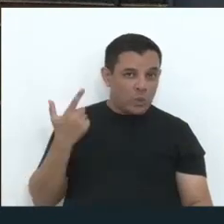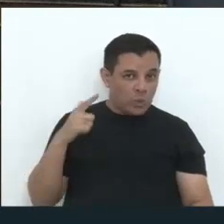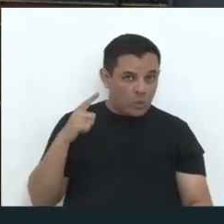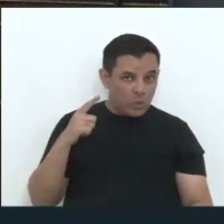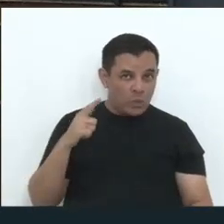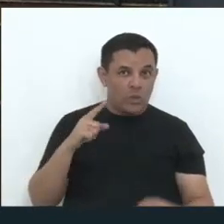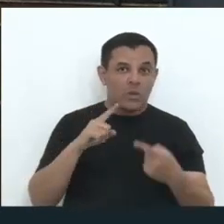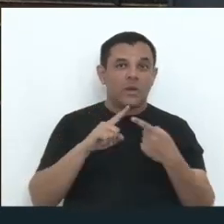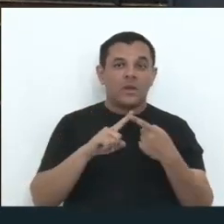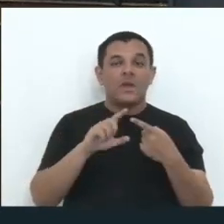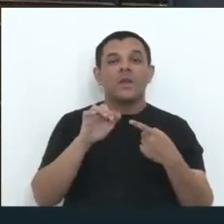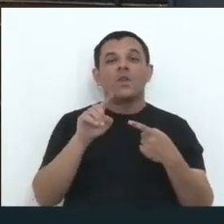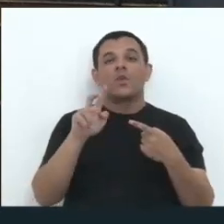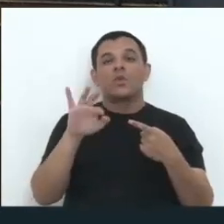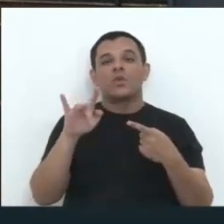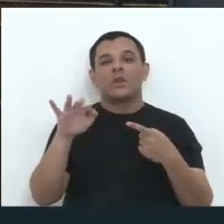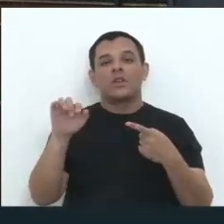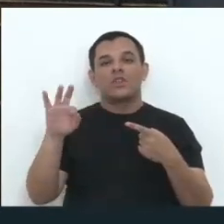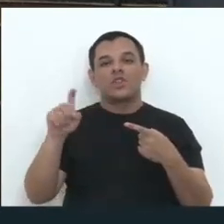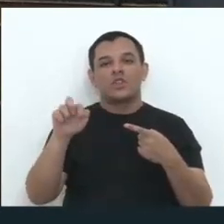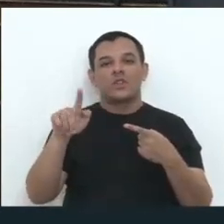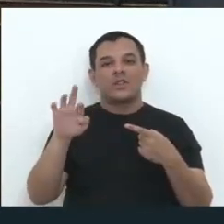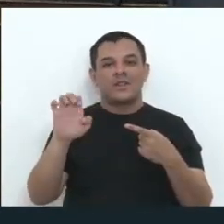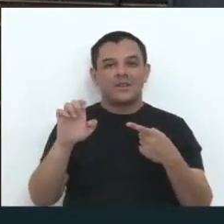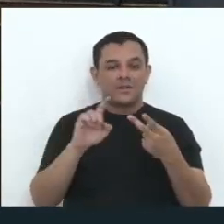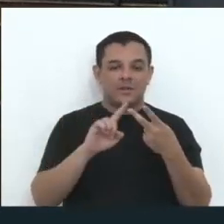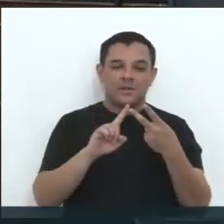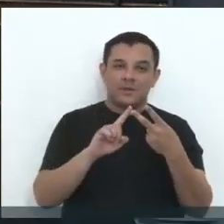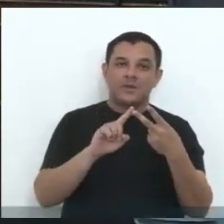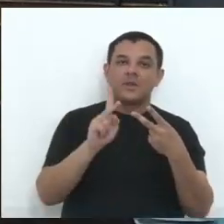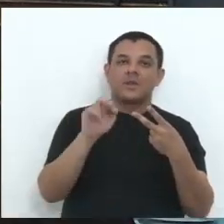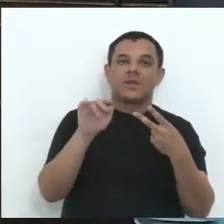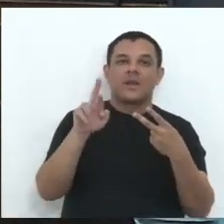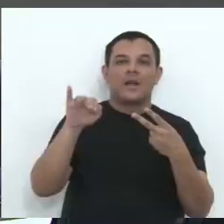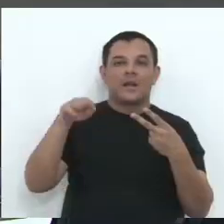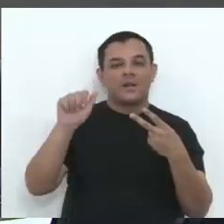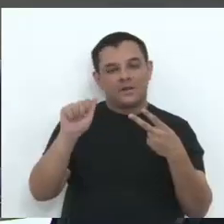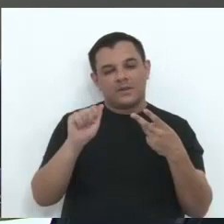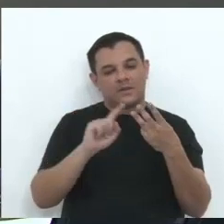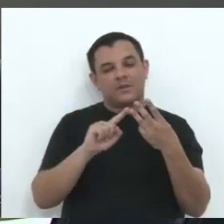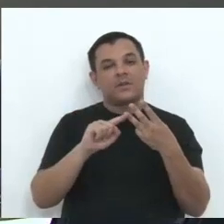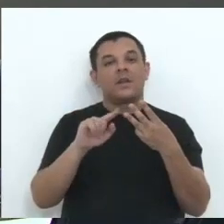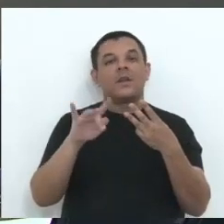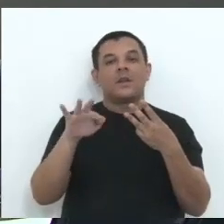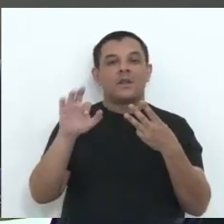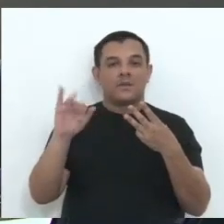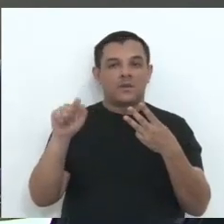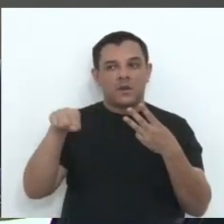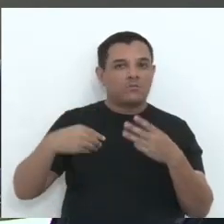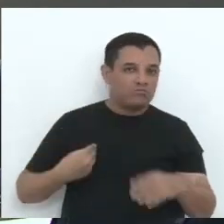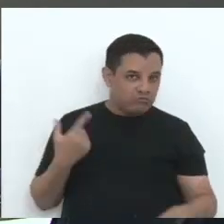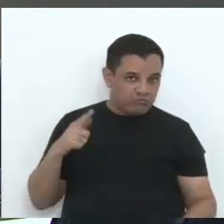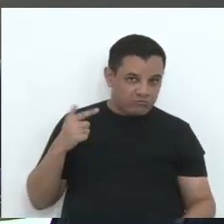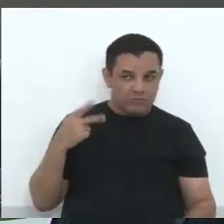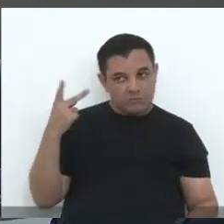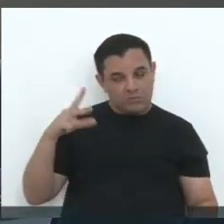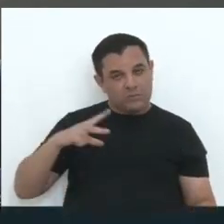vereador doutor Alexandre Dentista, por motivos partidários. Registrado, vereador. Questão de ordem, presidente. Questão de ordem, vereador Maurício